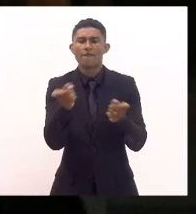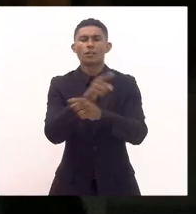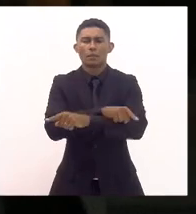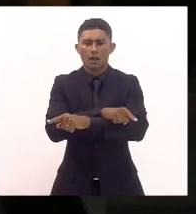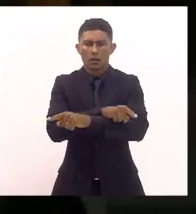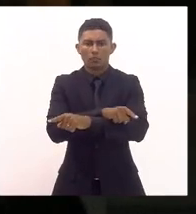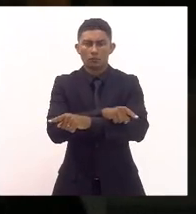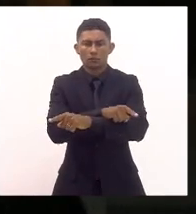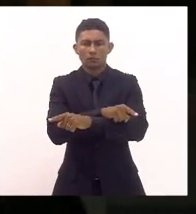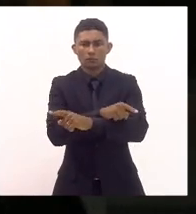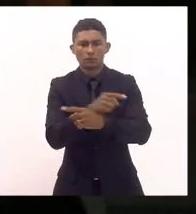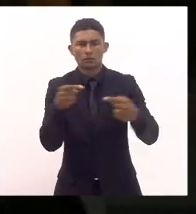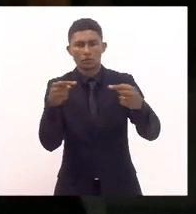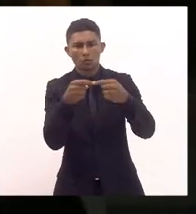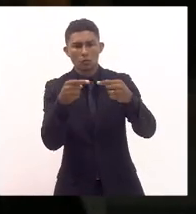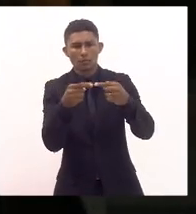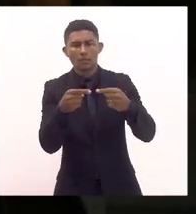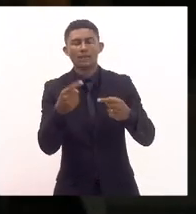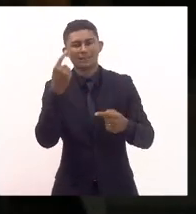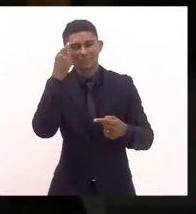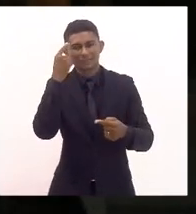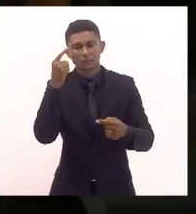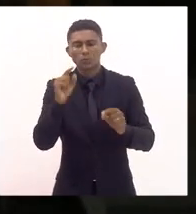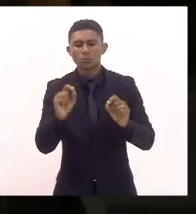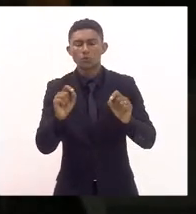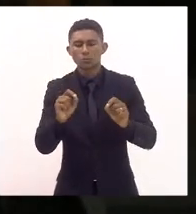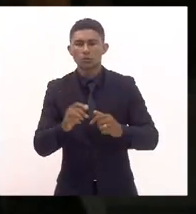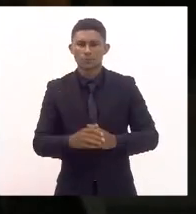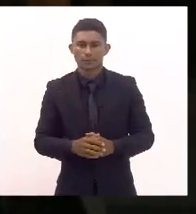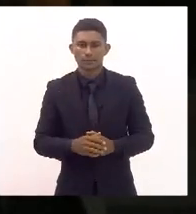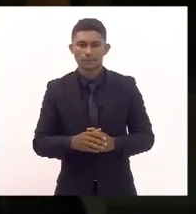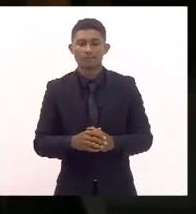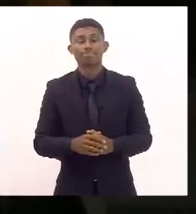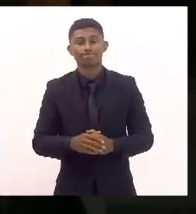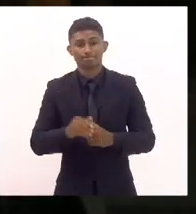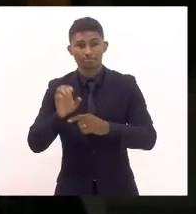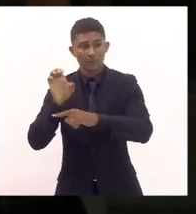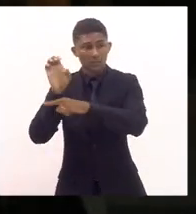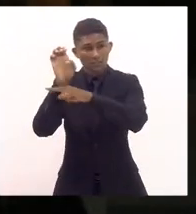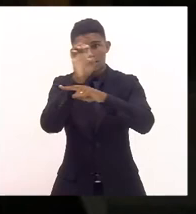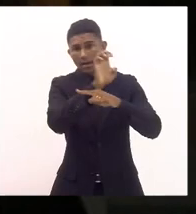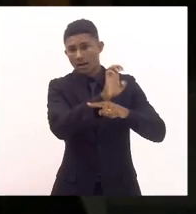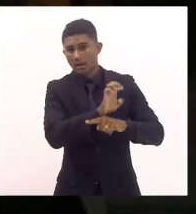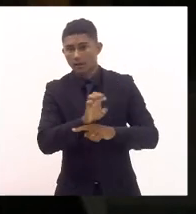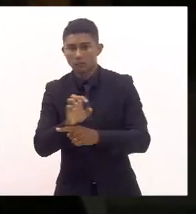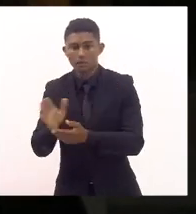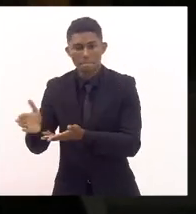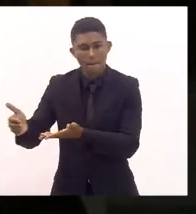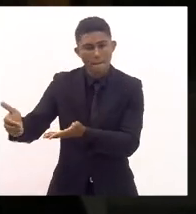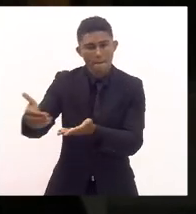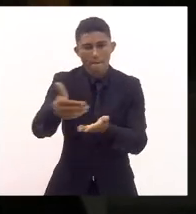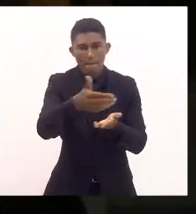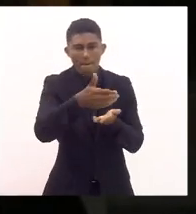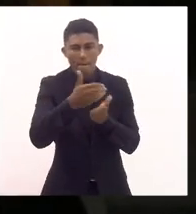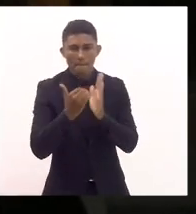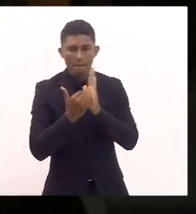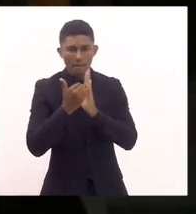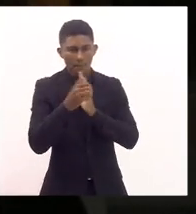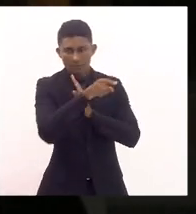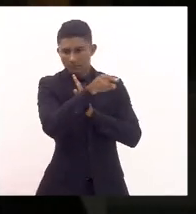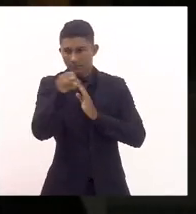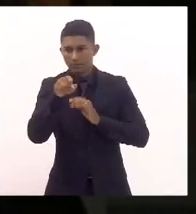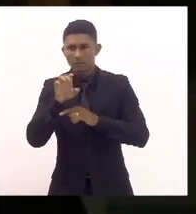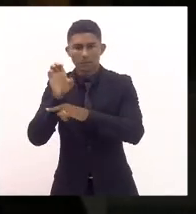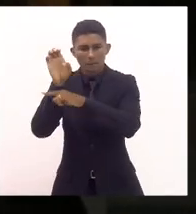proporcional na sua distribuição aos Estados que mais arrecadam então quem mais